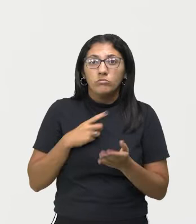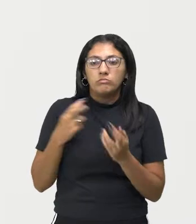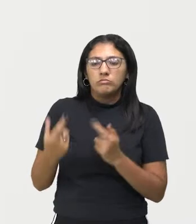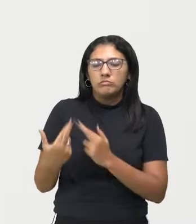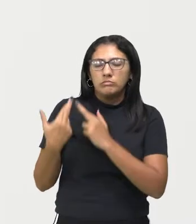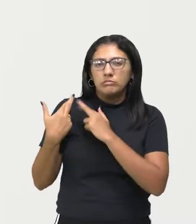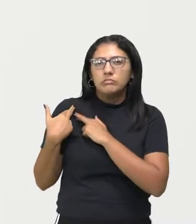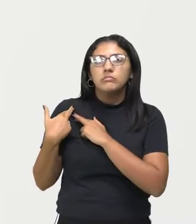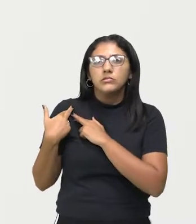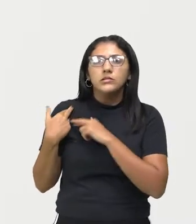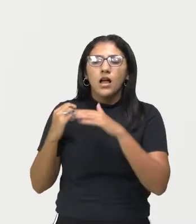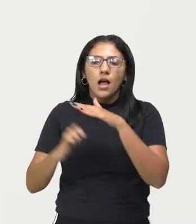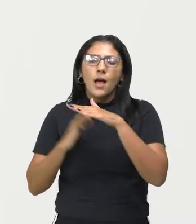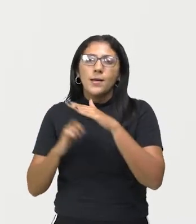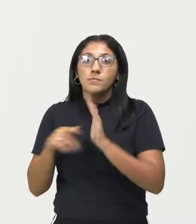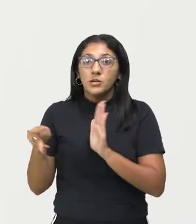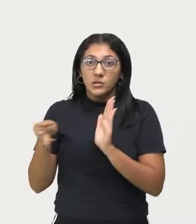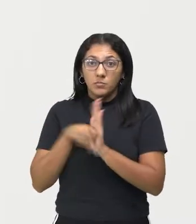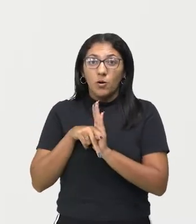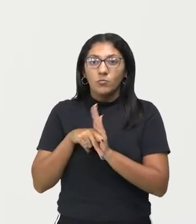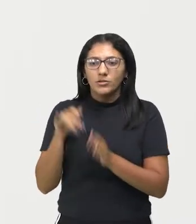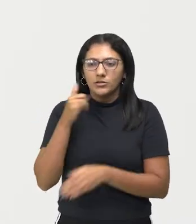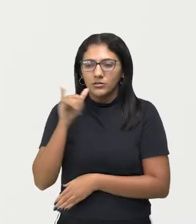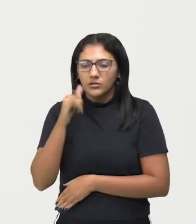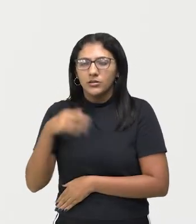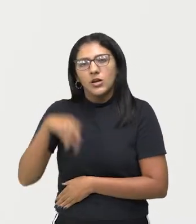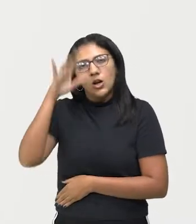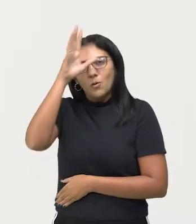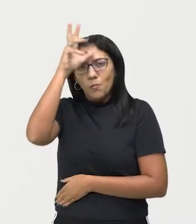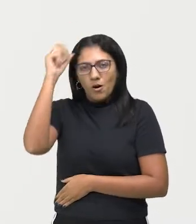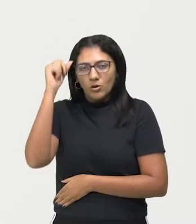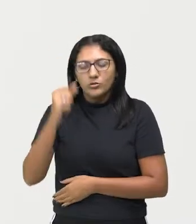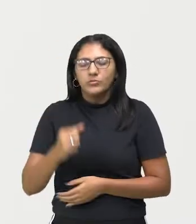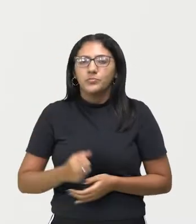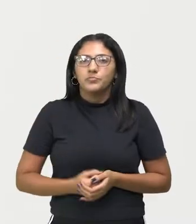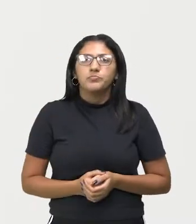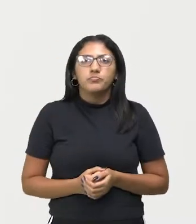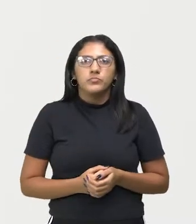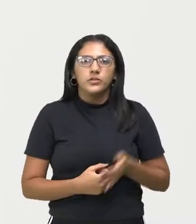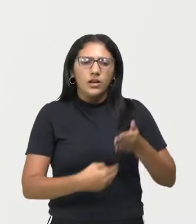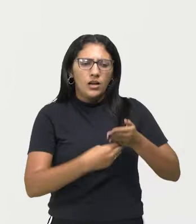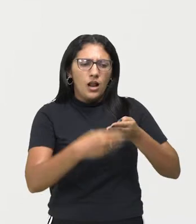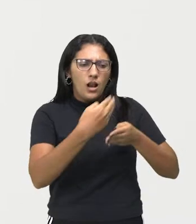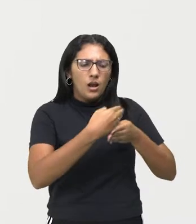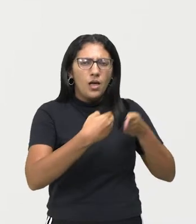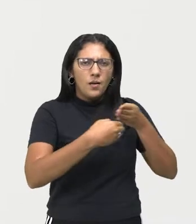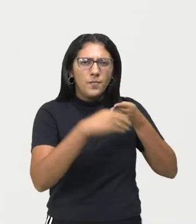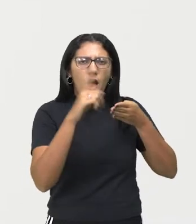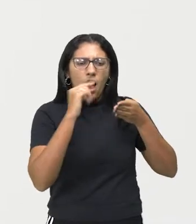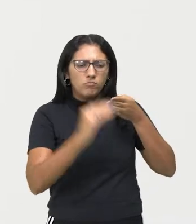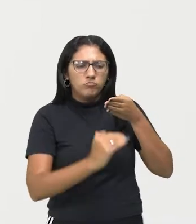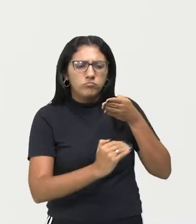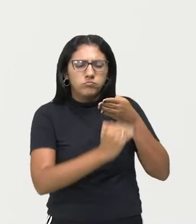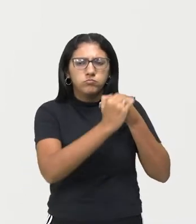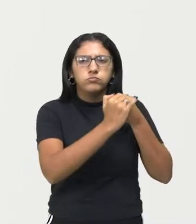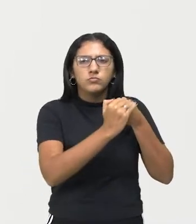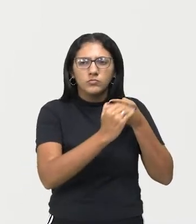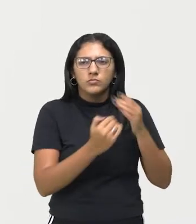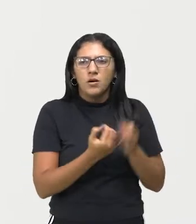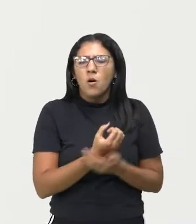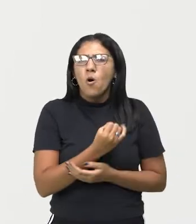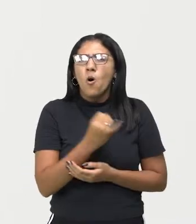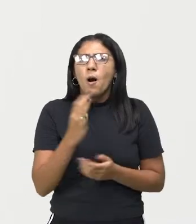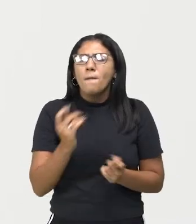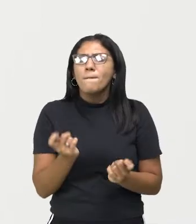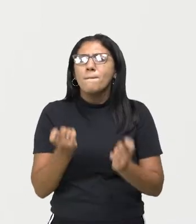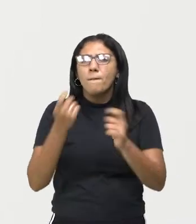administrada pela concessionária de energia do Amazonas. A barragem tem uma capacidade instalada, ou seja, quanto que ela